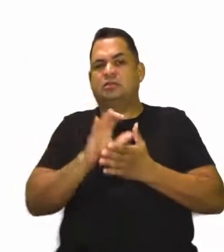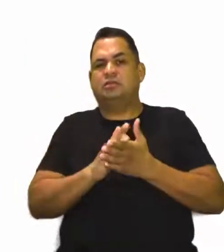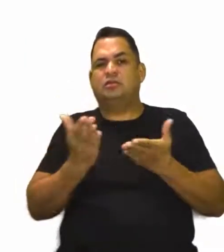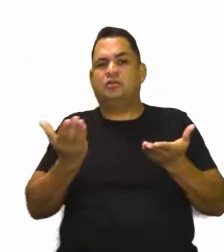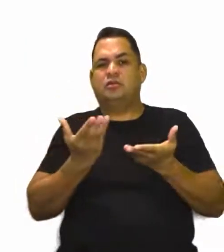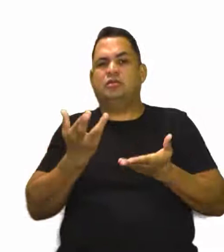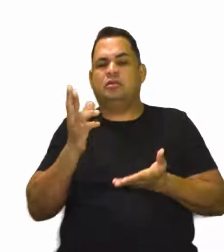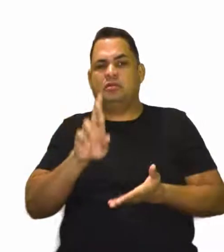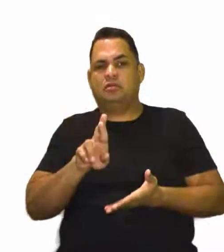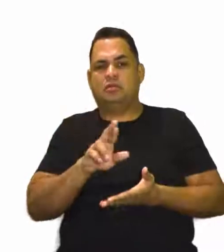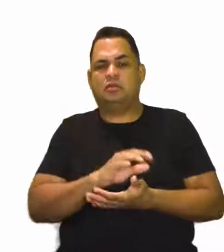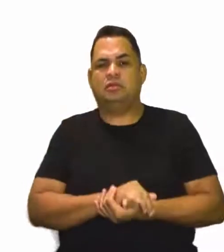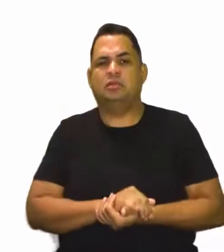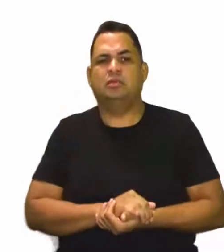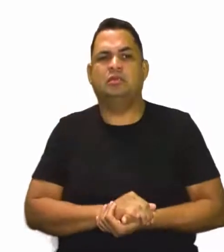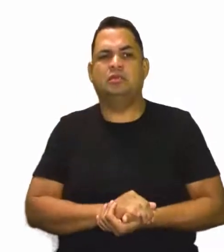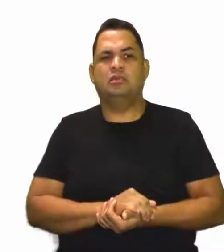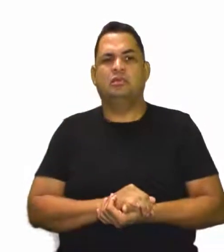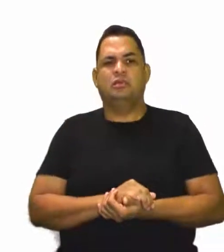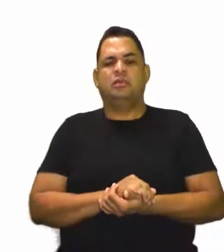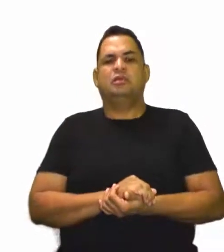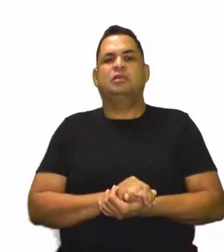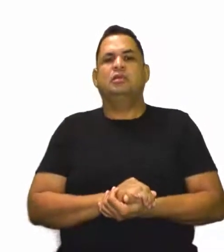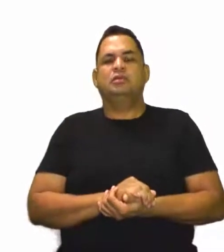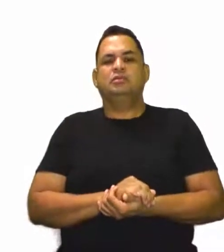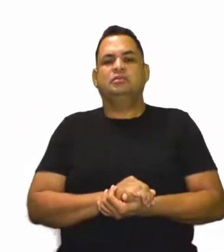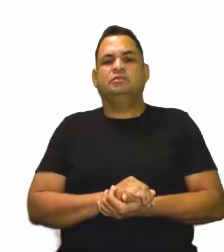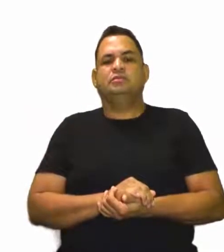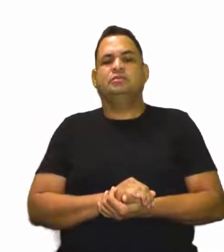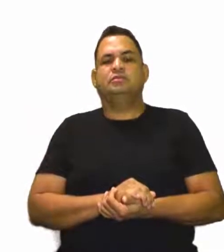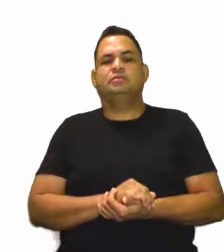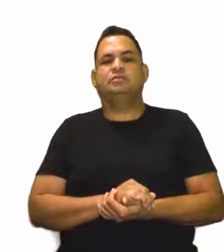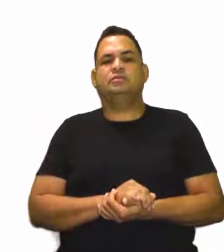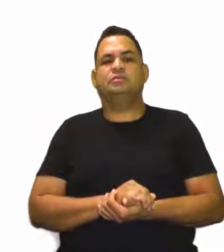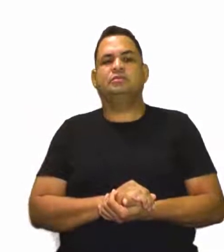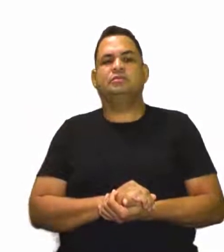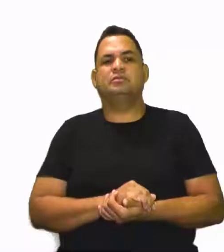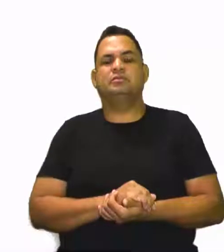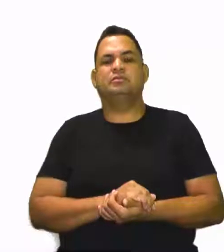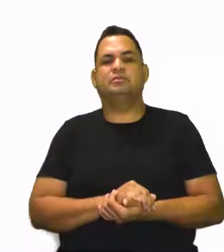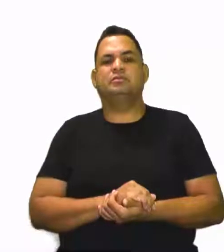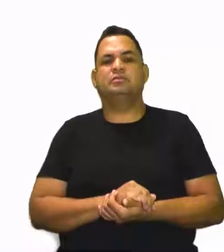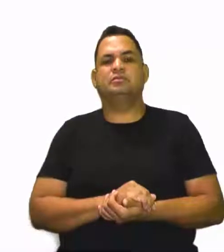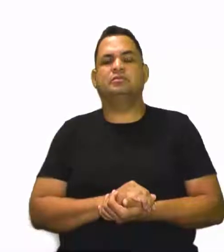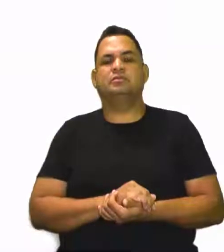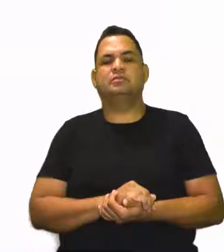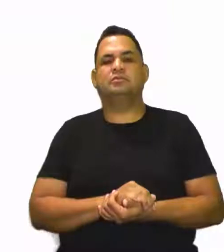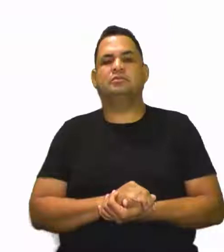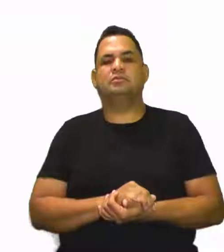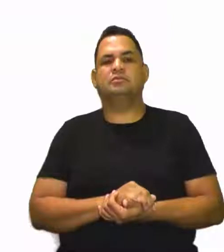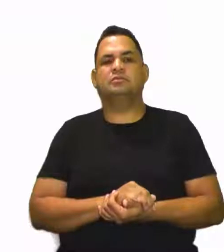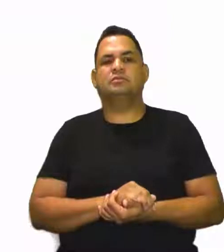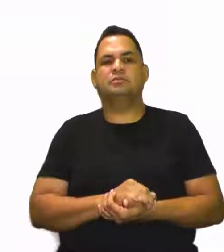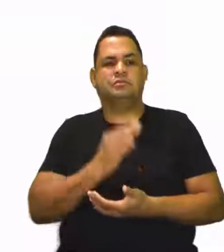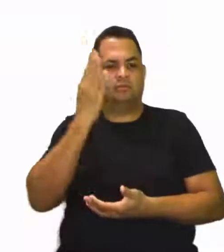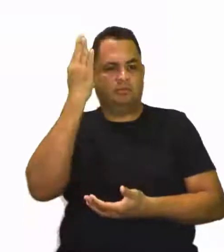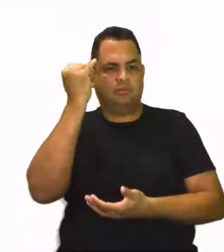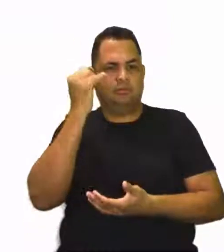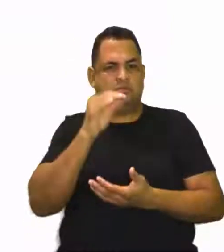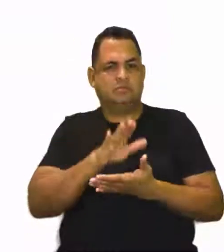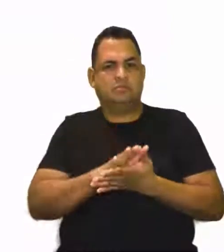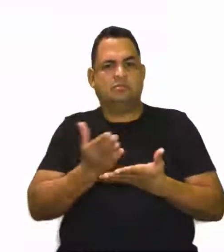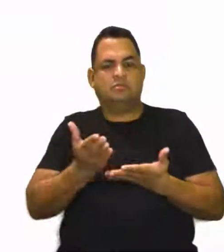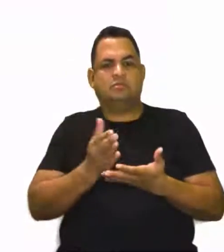recuperar, professora Iris. A hora de recuperar. Vamos então para a questão. Me ajuda aí, professora. Então, olha só. Sabendo que